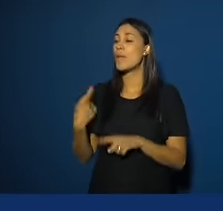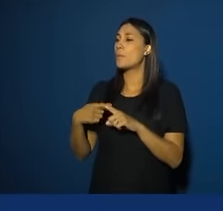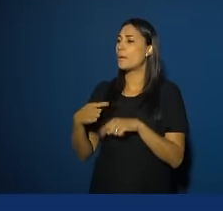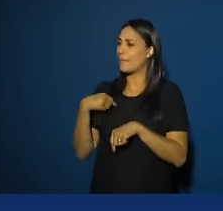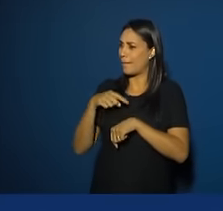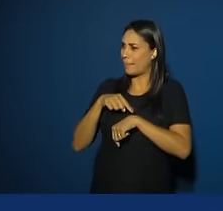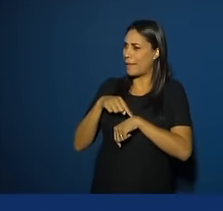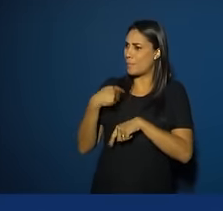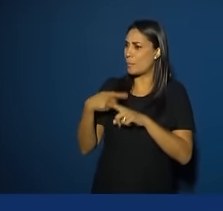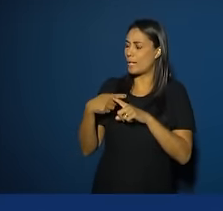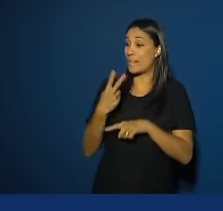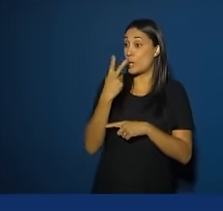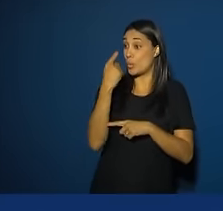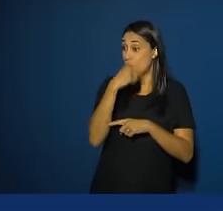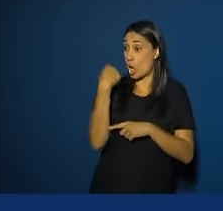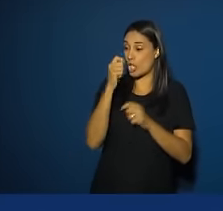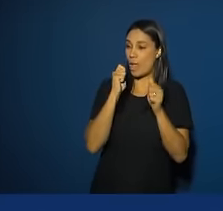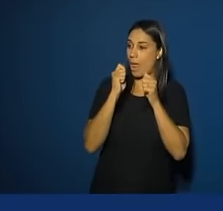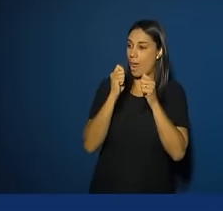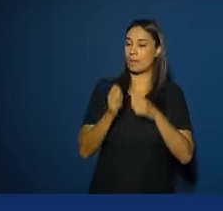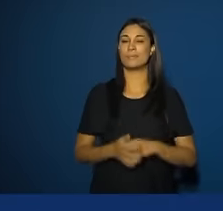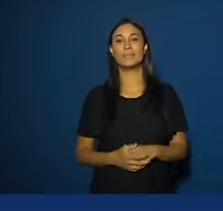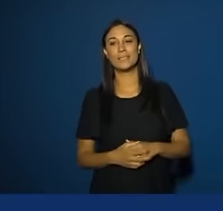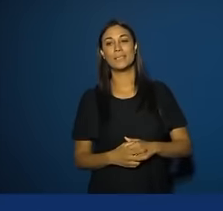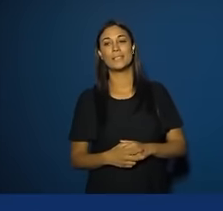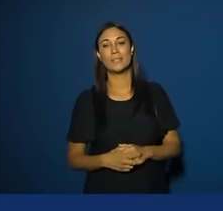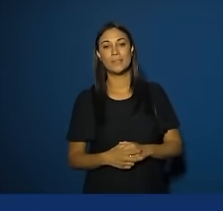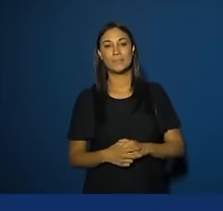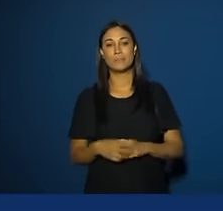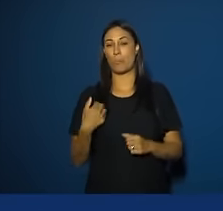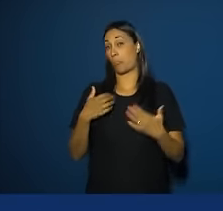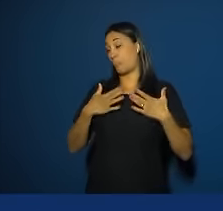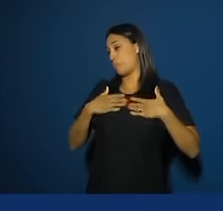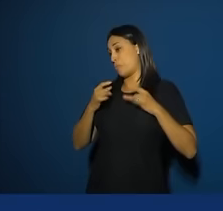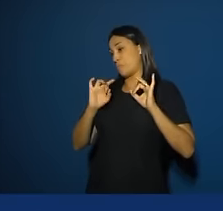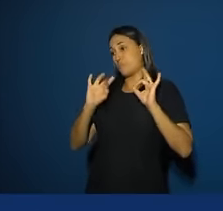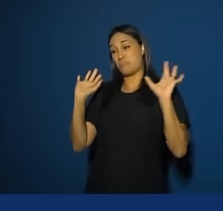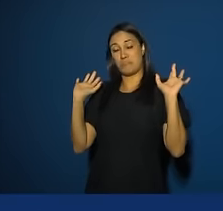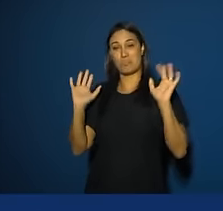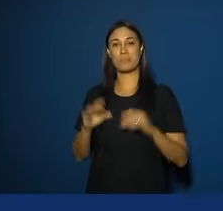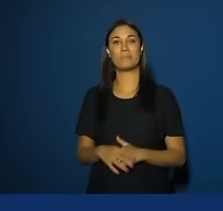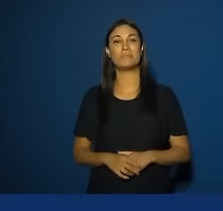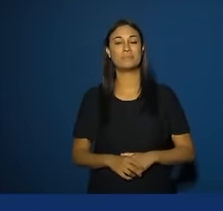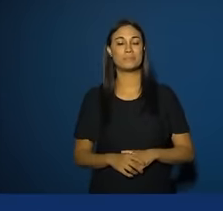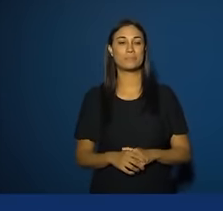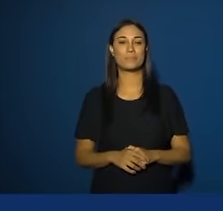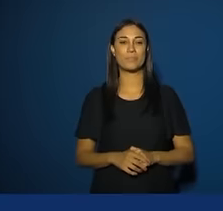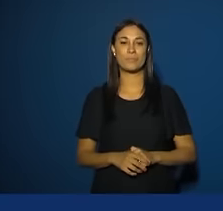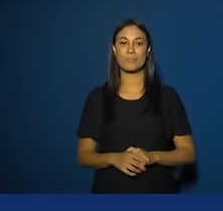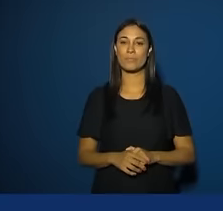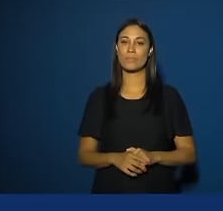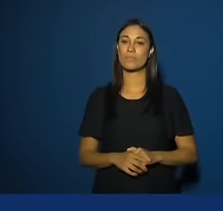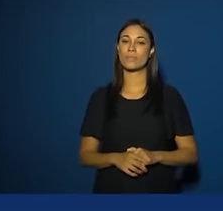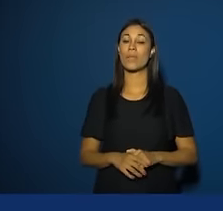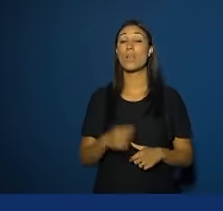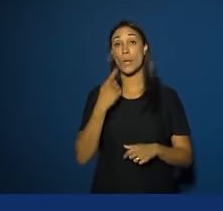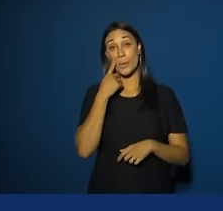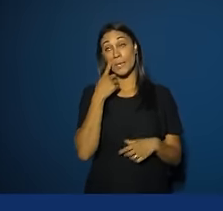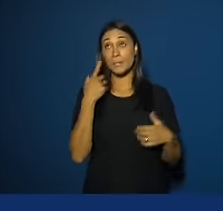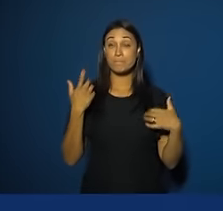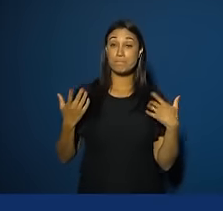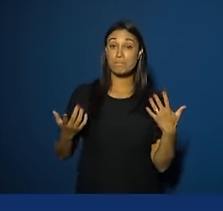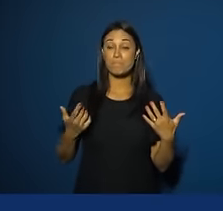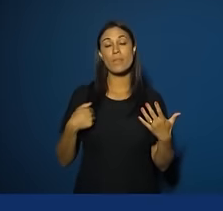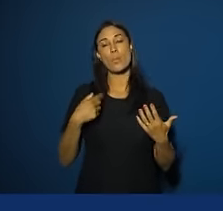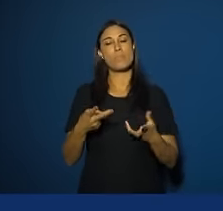porque daqui a pouco a gente tem Du horas de entrevista o por mim vamos embora o o o olha